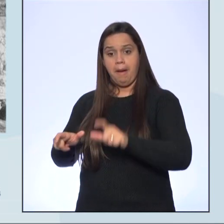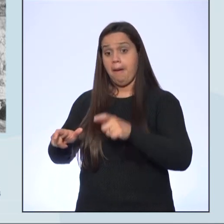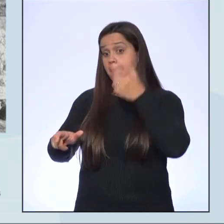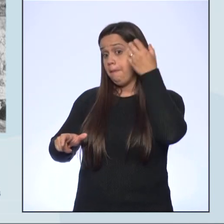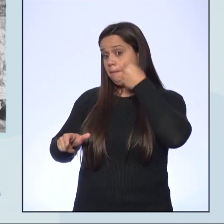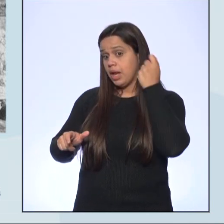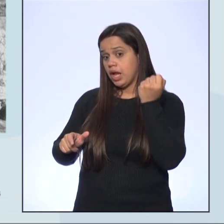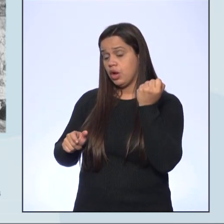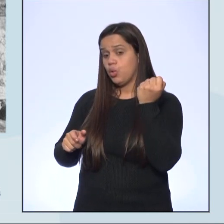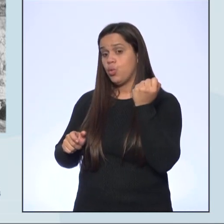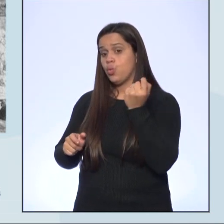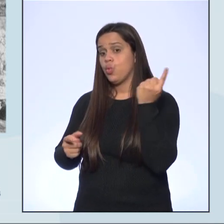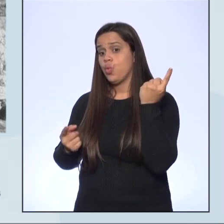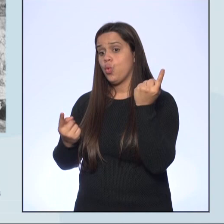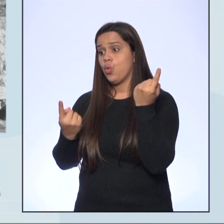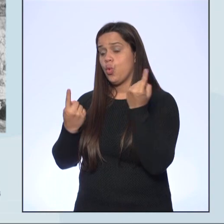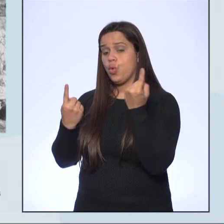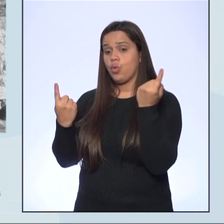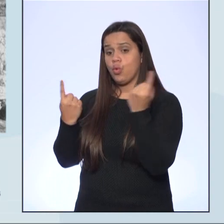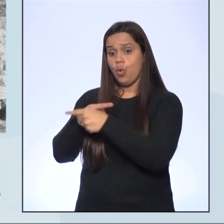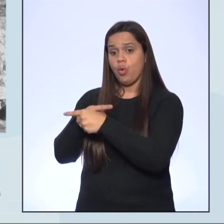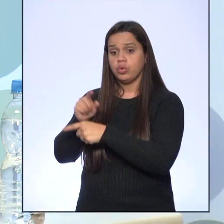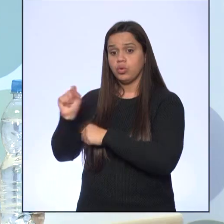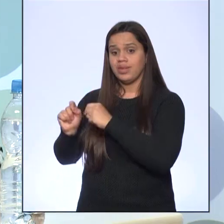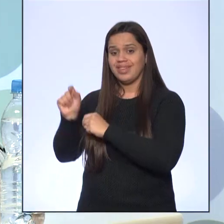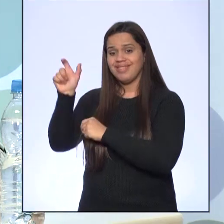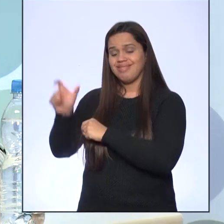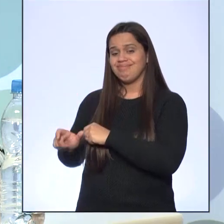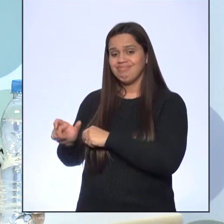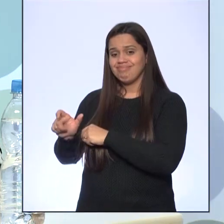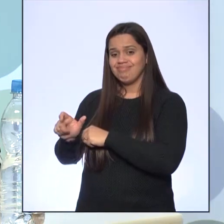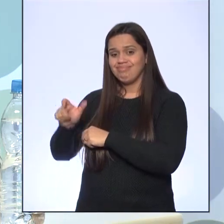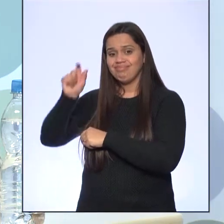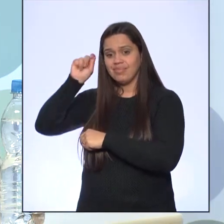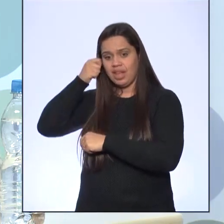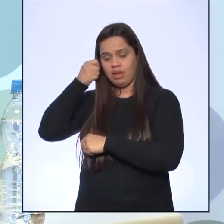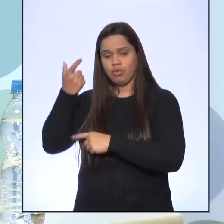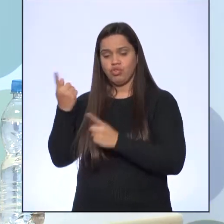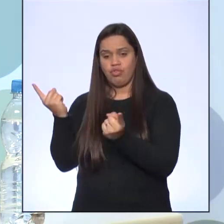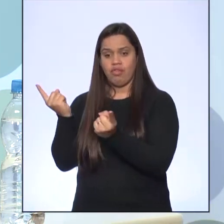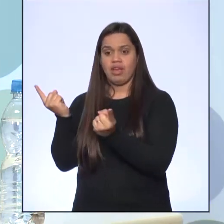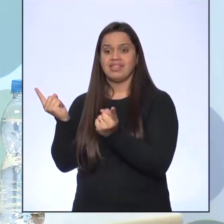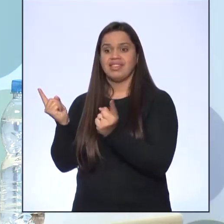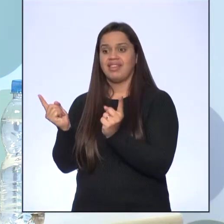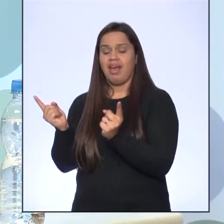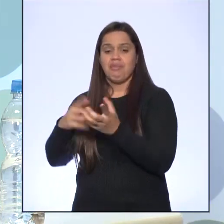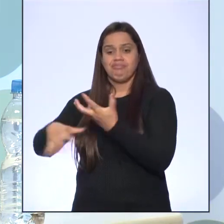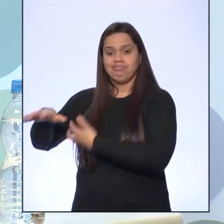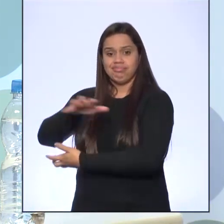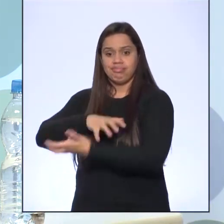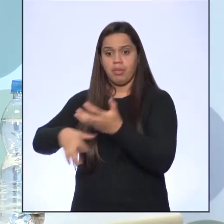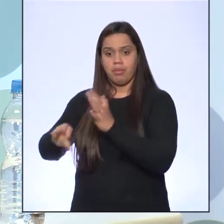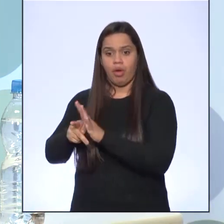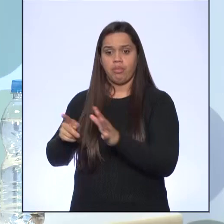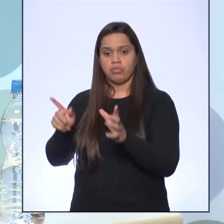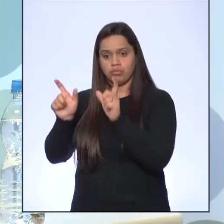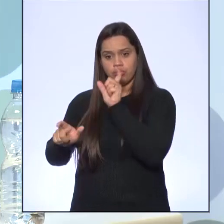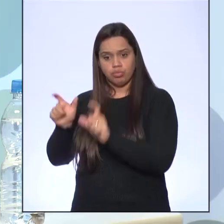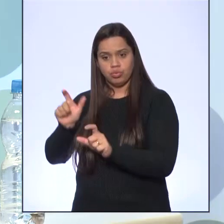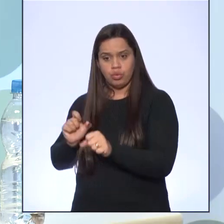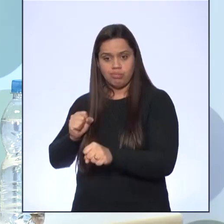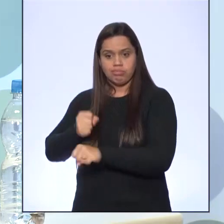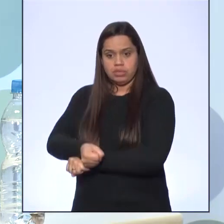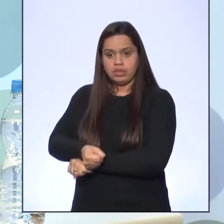justamente, essa é a especificidade que a gente tem que demarcar quando a gente vai falar do Haiti, que é uma revolta de escravos.